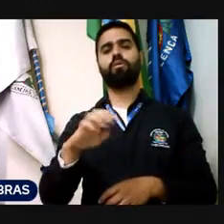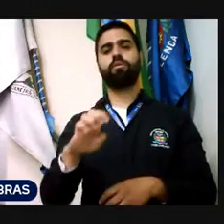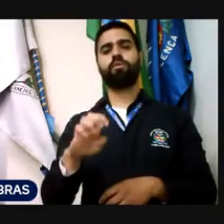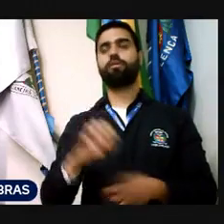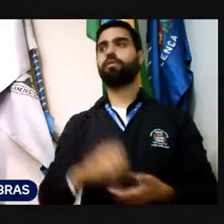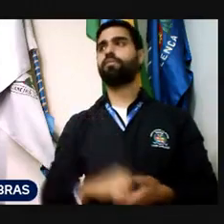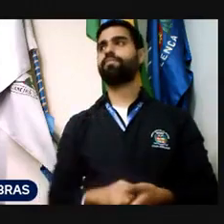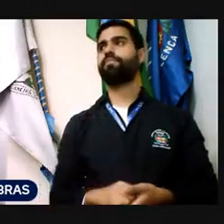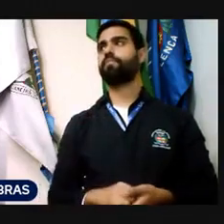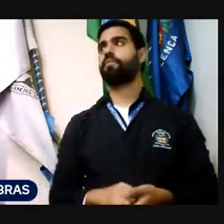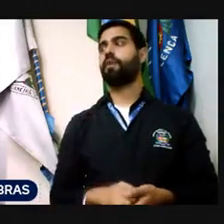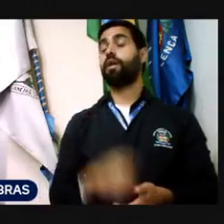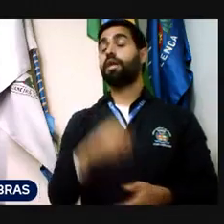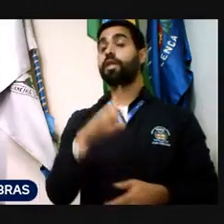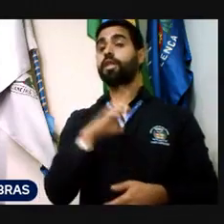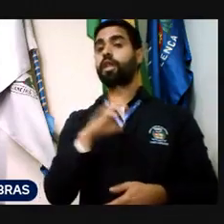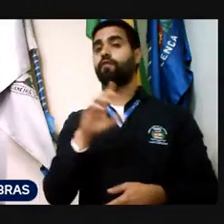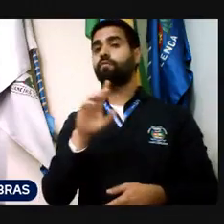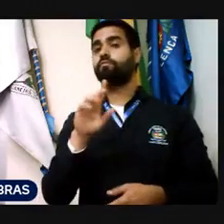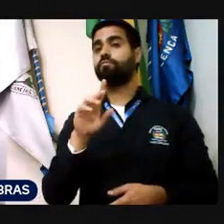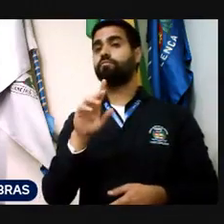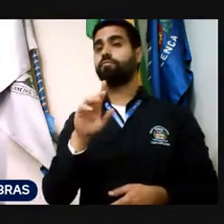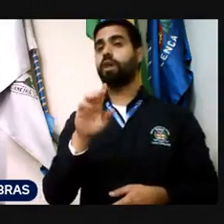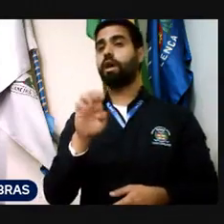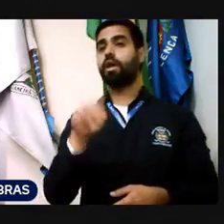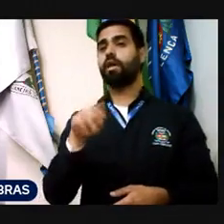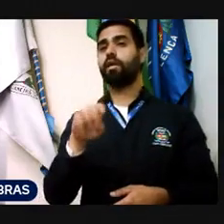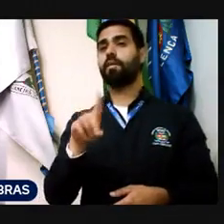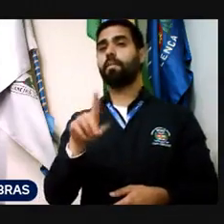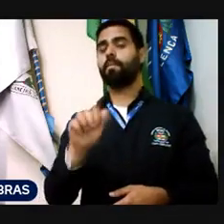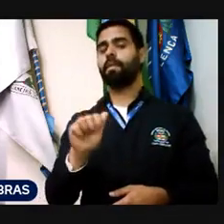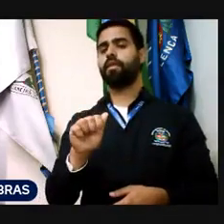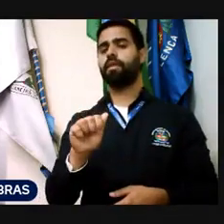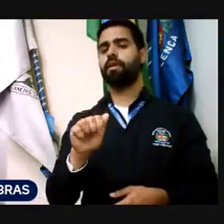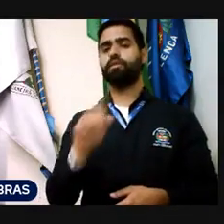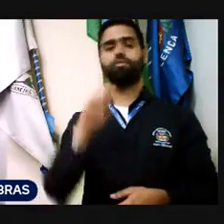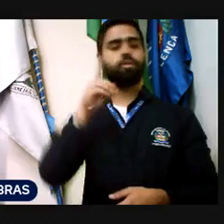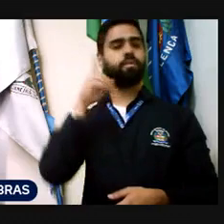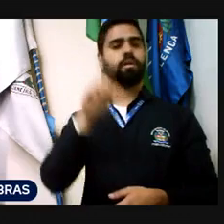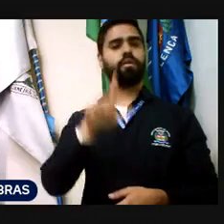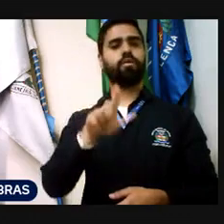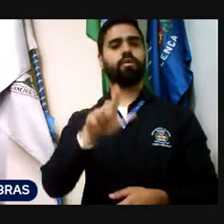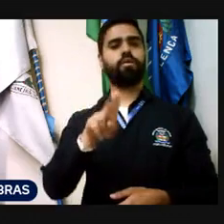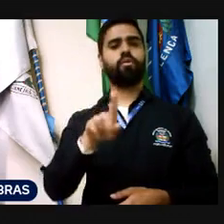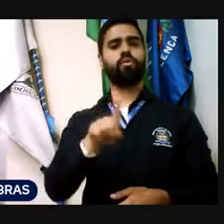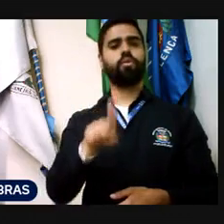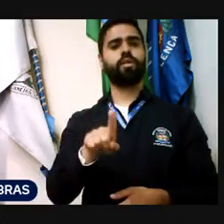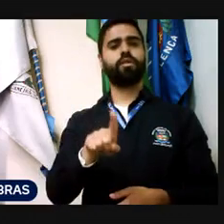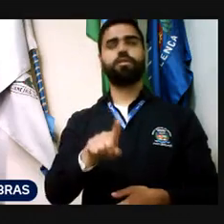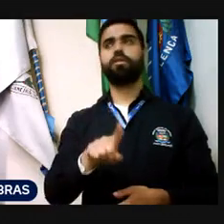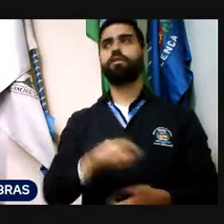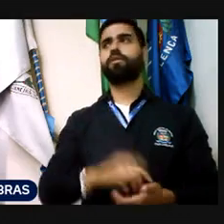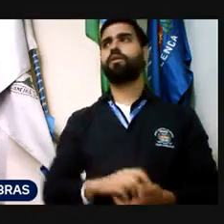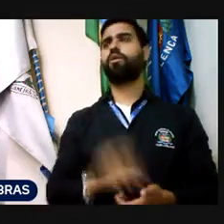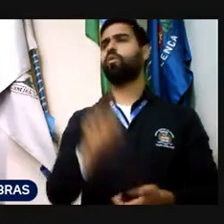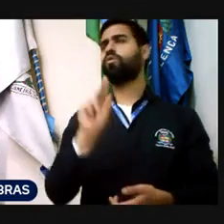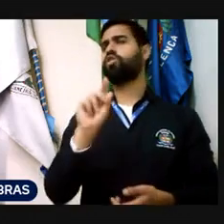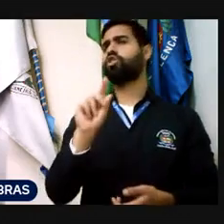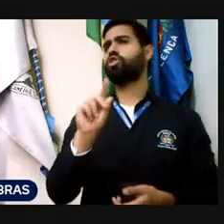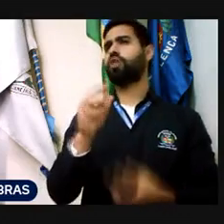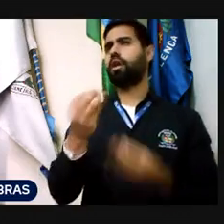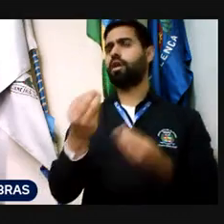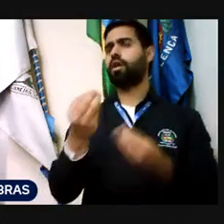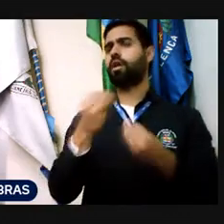Houve uma emenda parlamentar do deputado Luiz Antônio, uma emenda essa para a